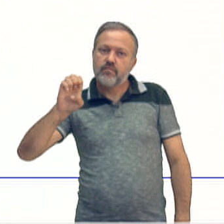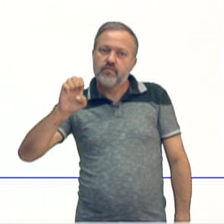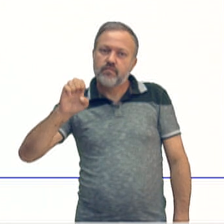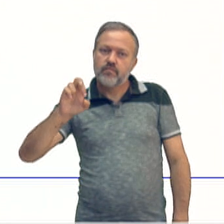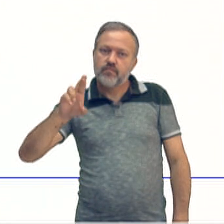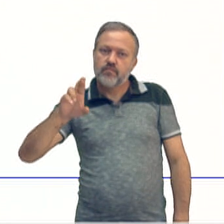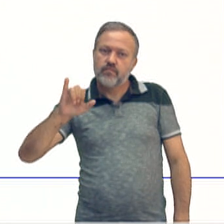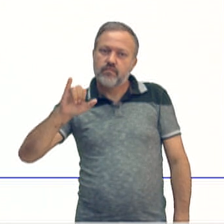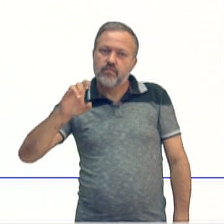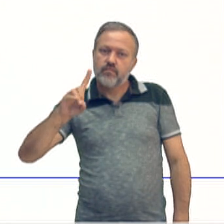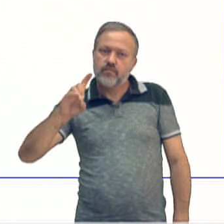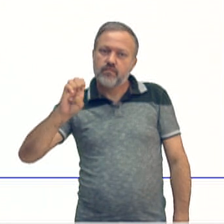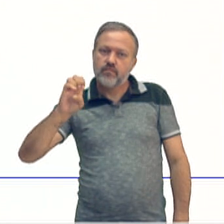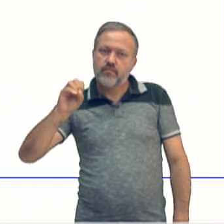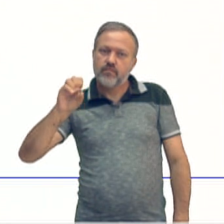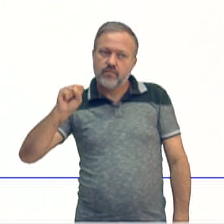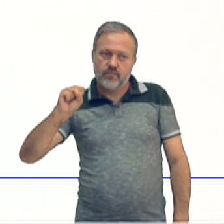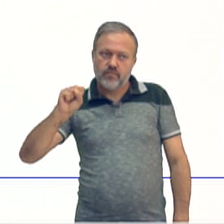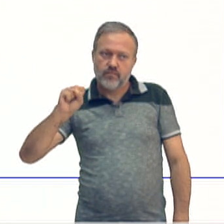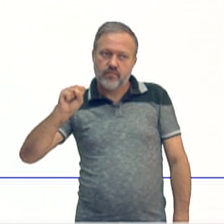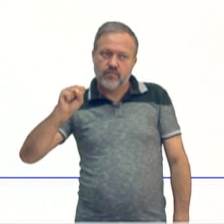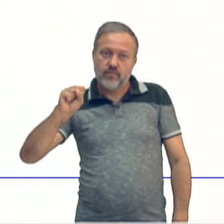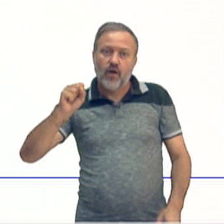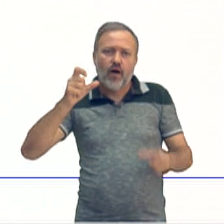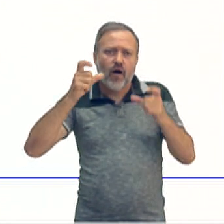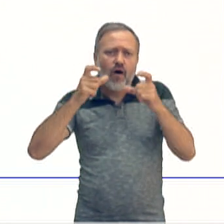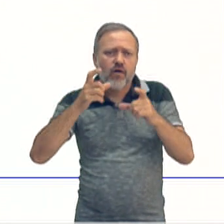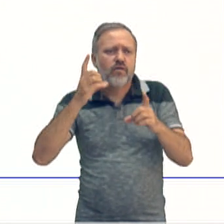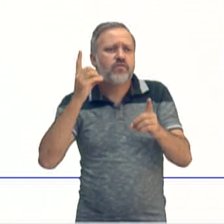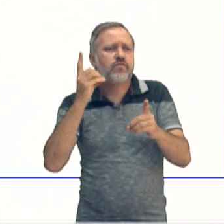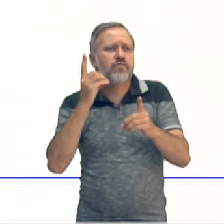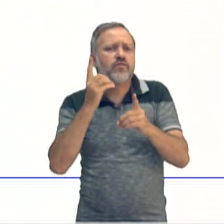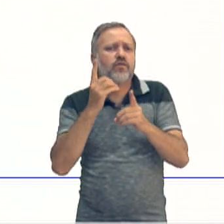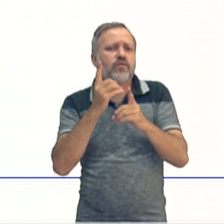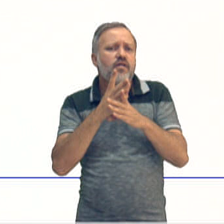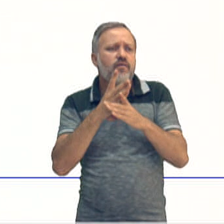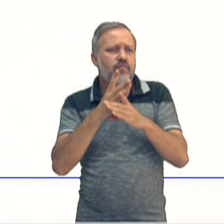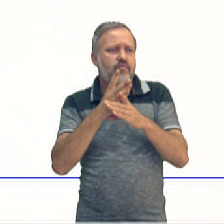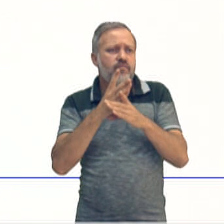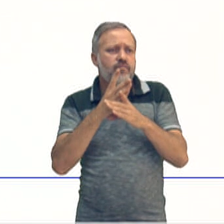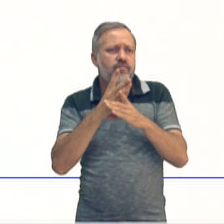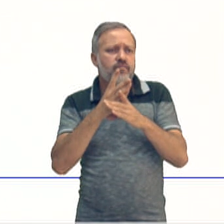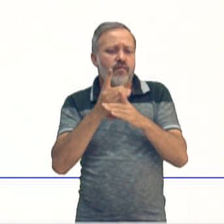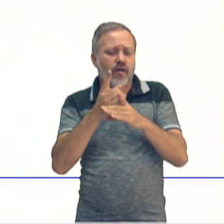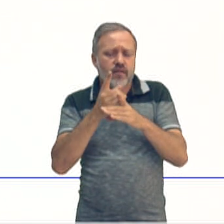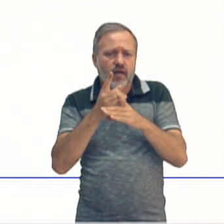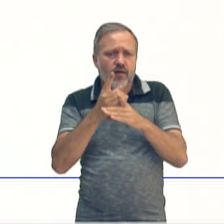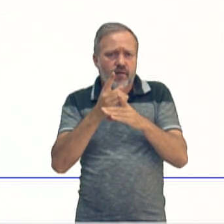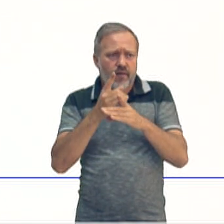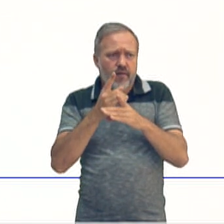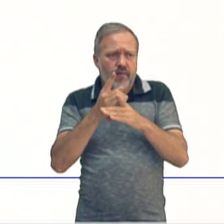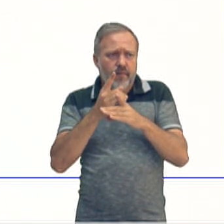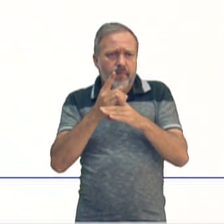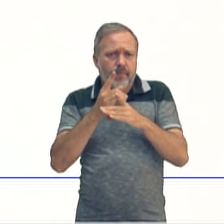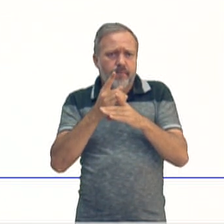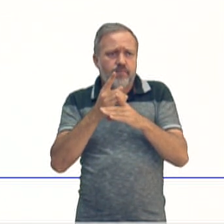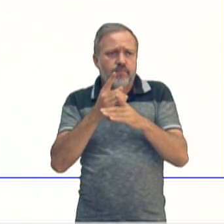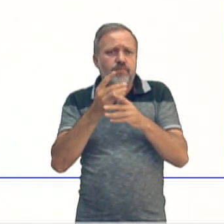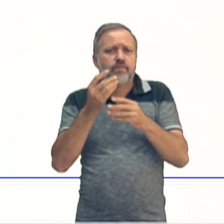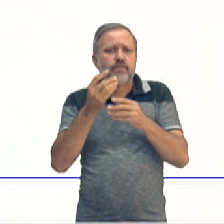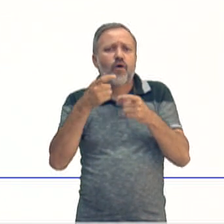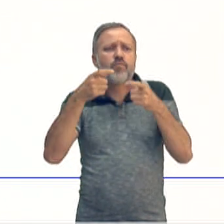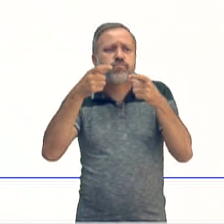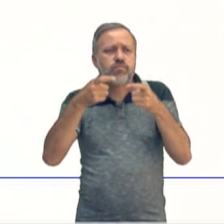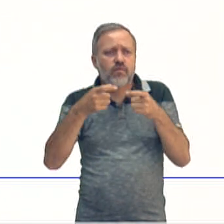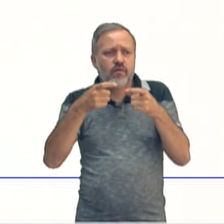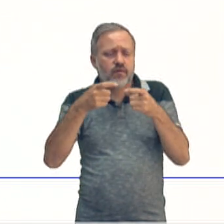geral, ok? A gente encontra, então, no caso das células animais, essa gordura, né, a nossa gordura, ela é